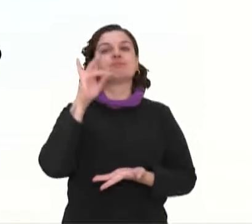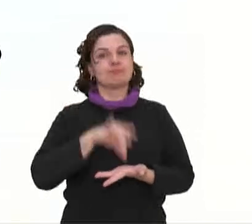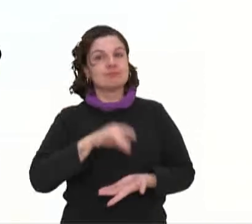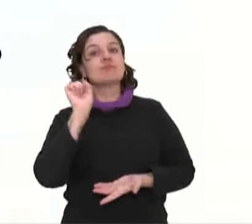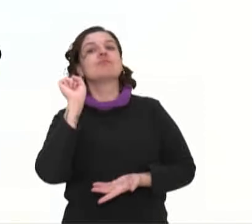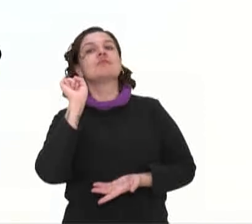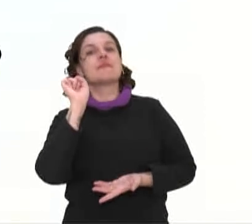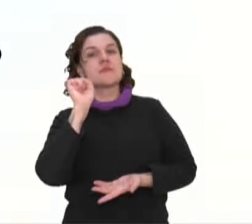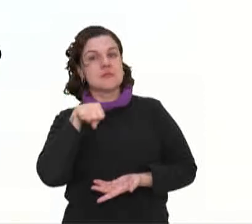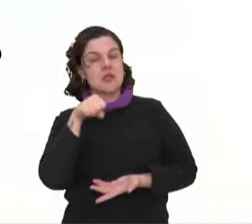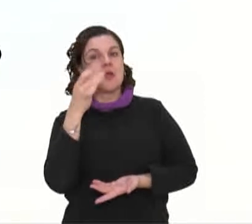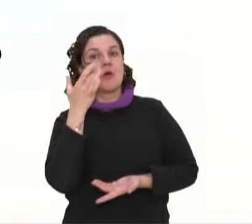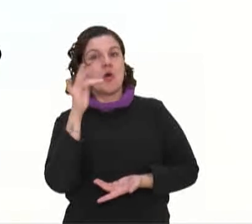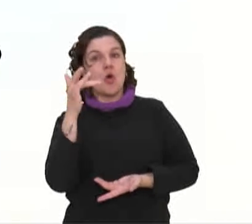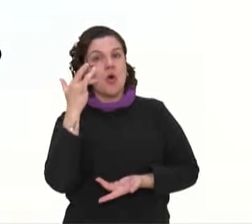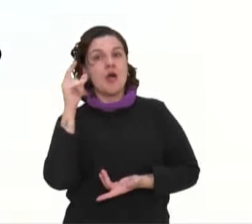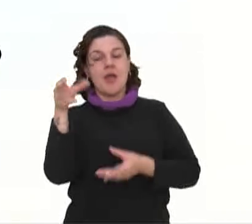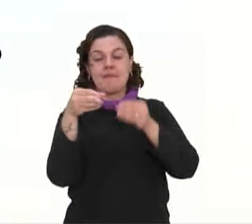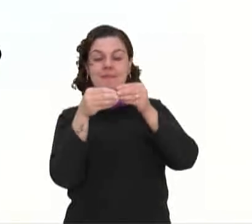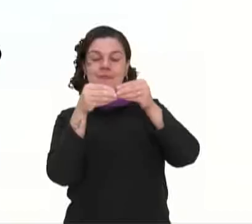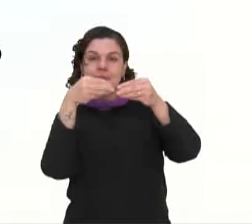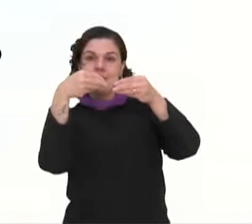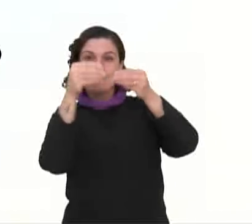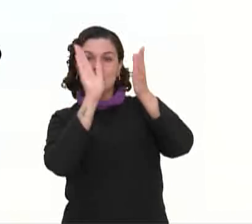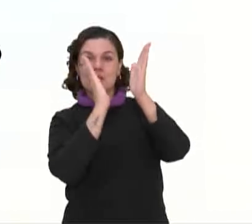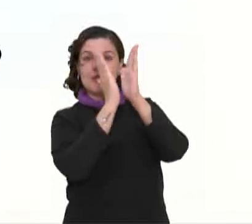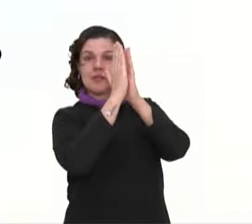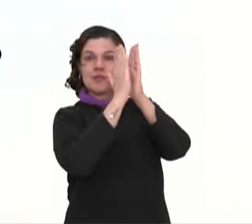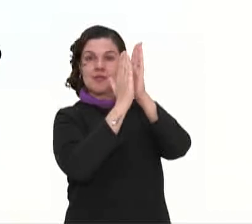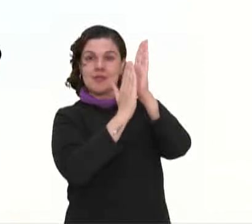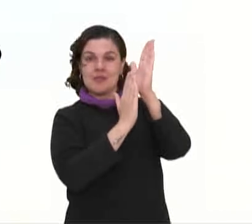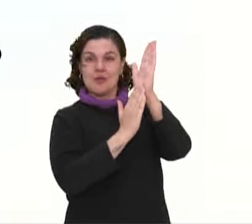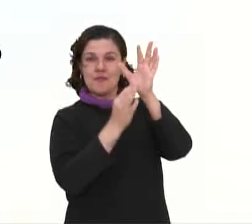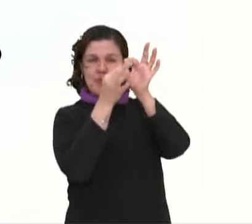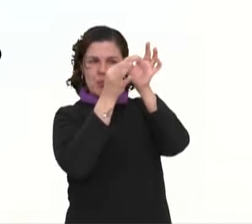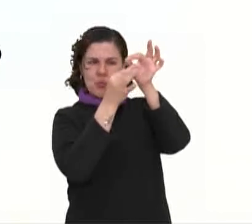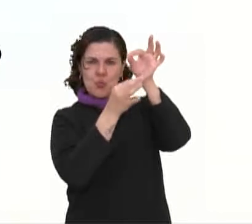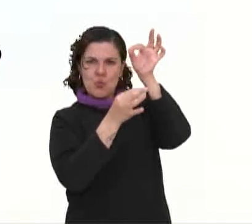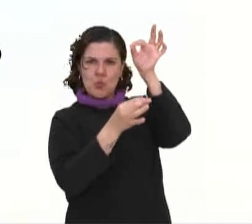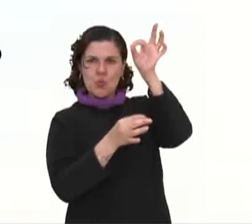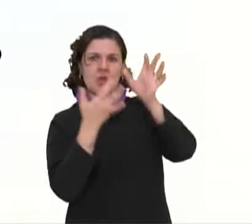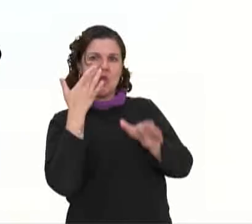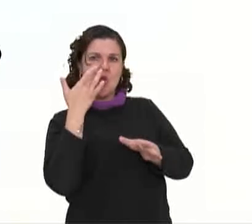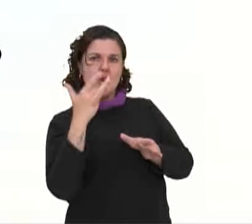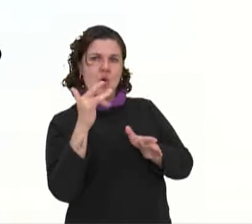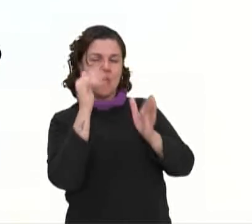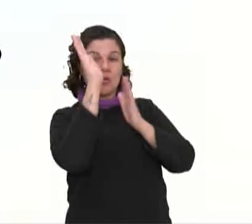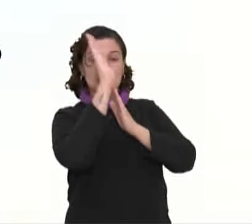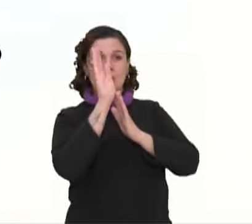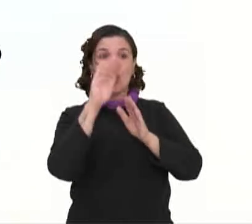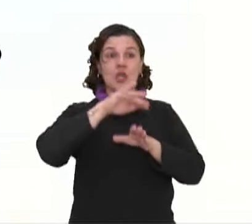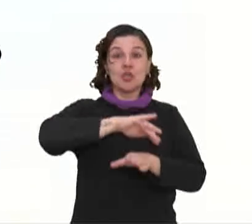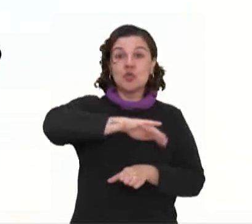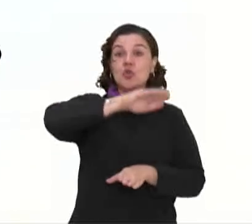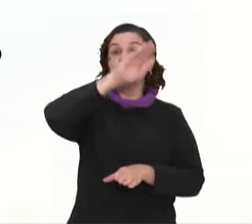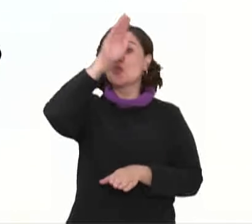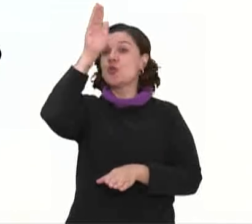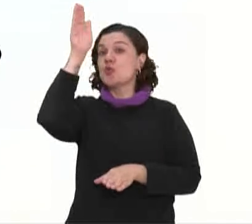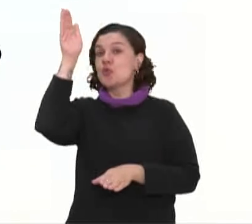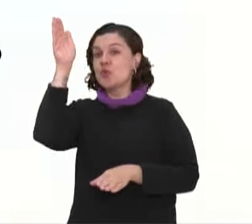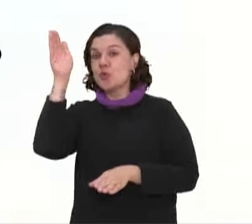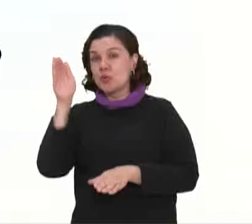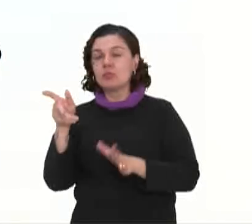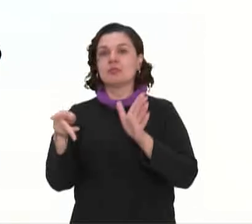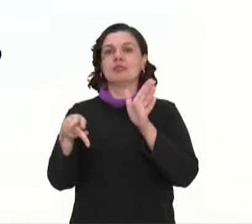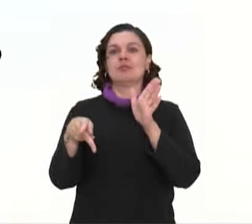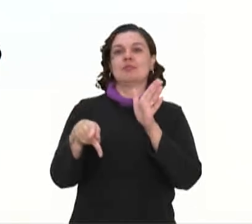sim, é ouro. São folhas de ouro, folhas super finas de ouro. Então, essa igreja ela é folhada a ouro, são folhas